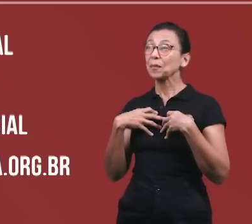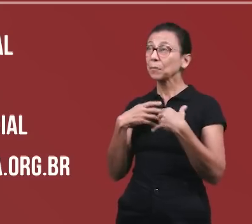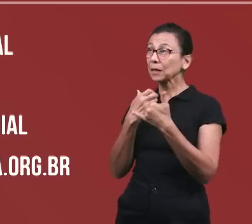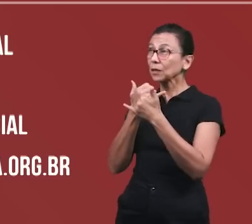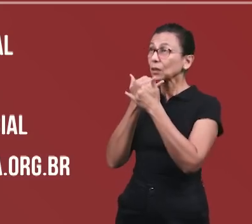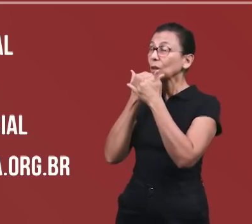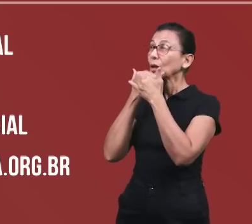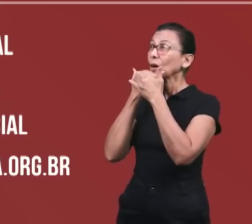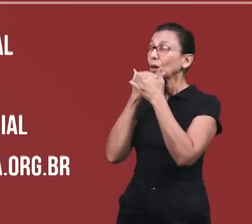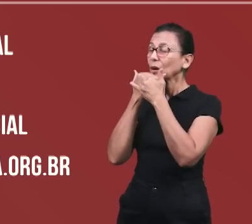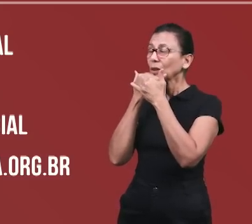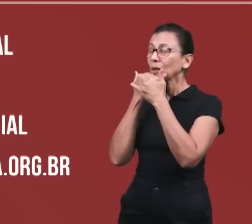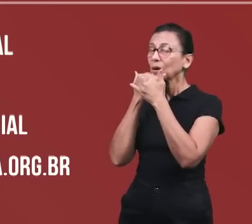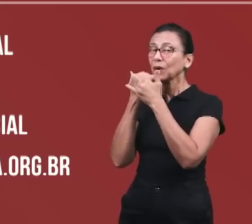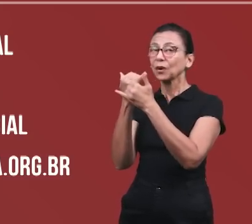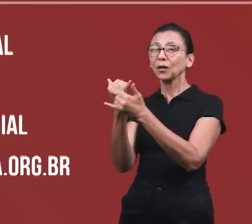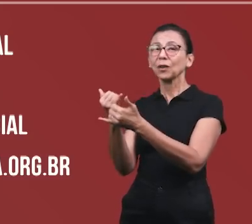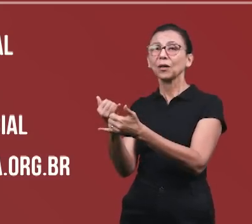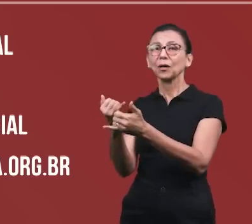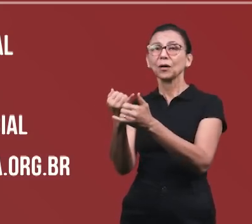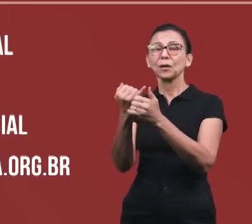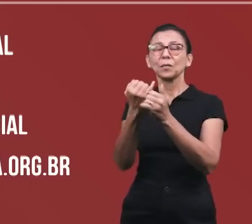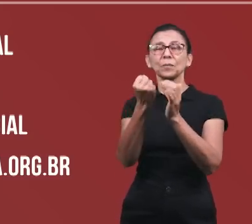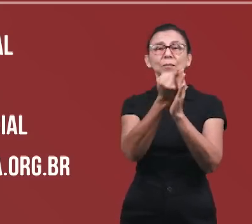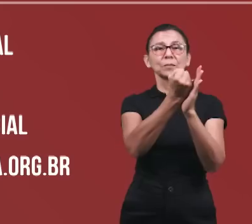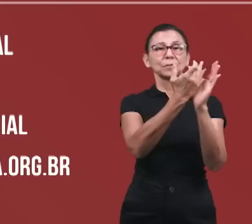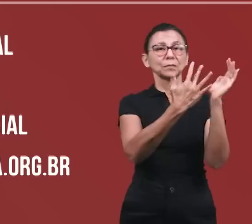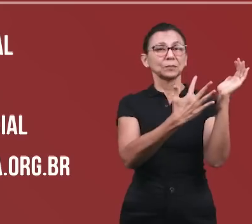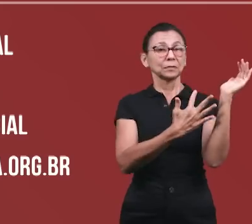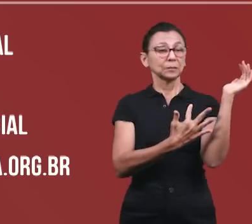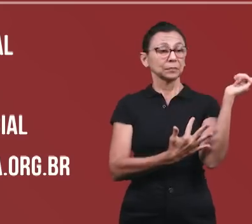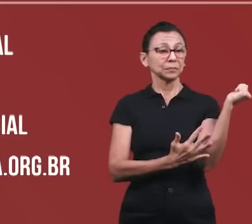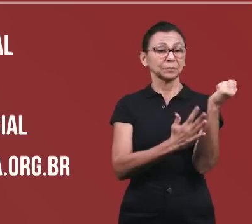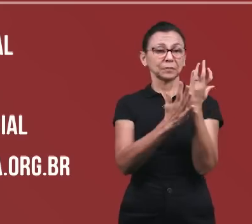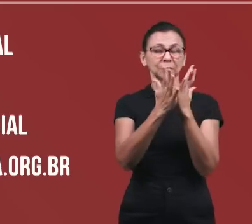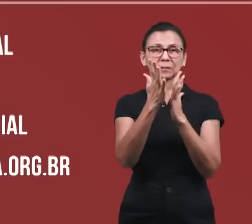por teu sangue